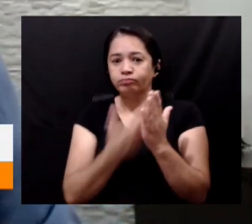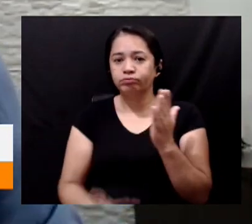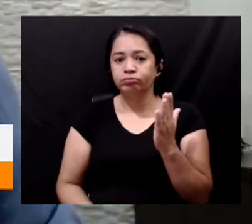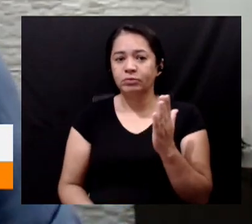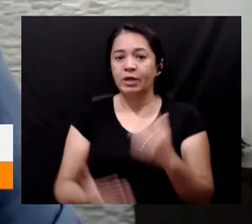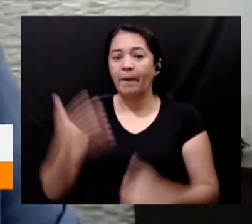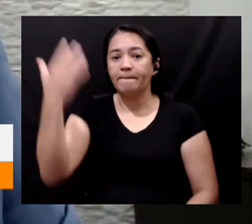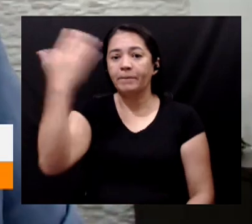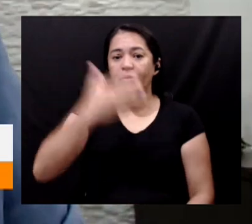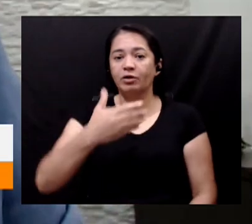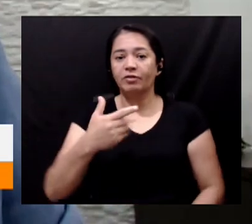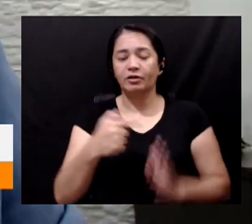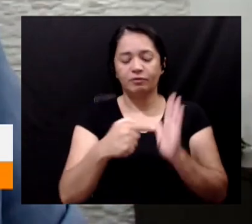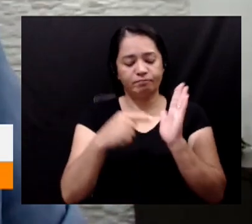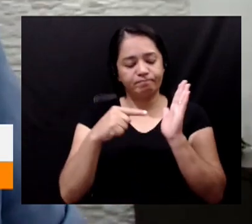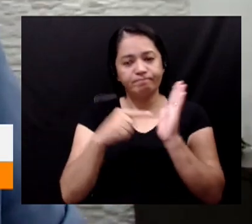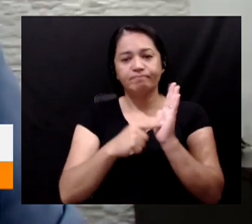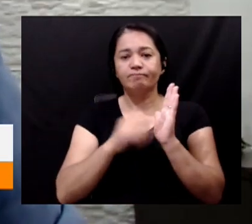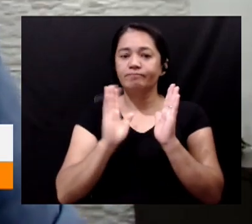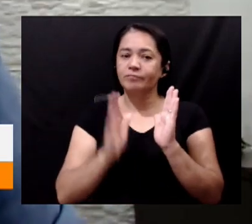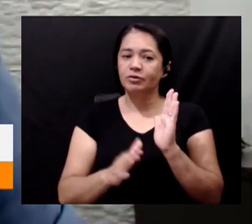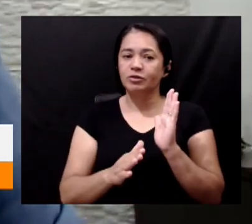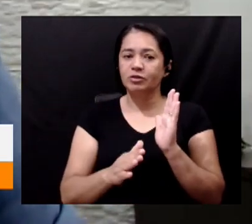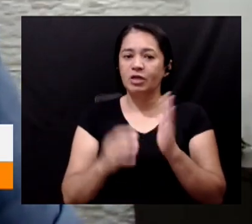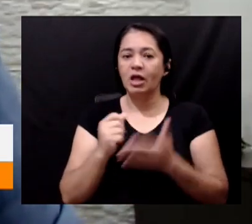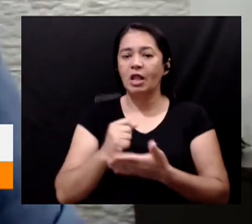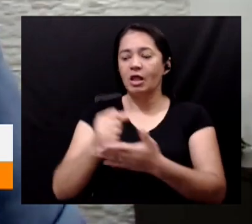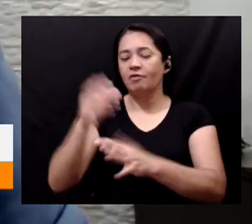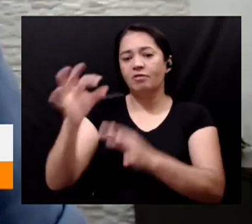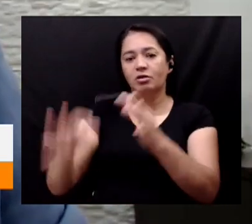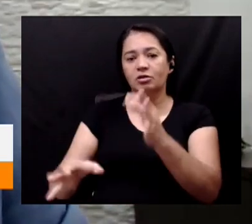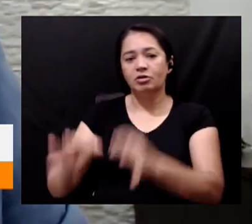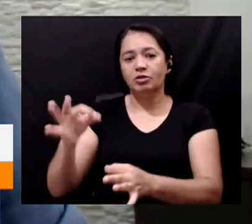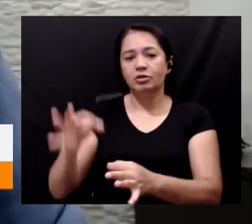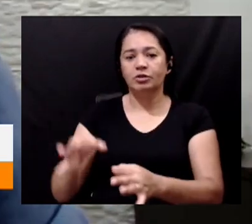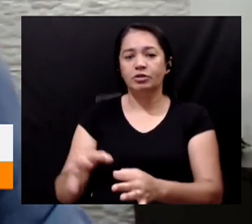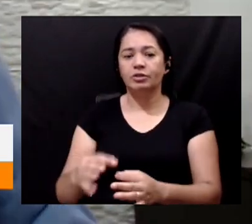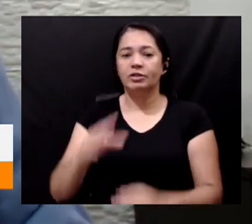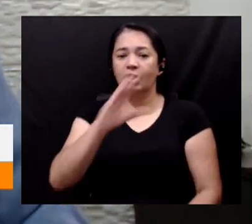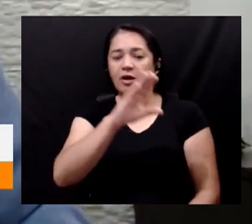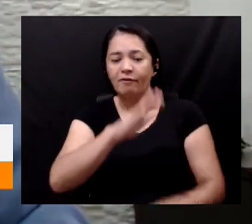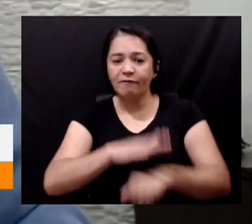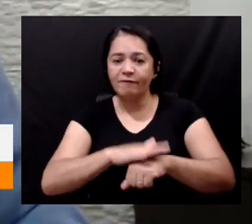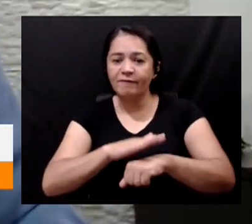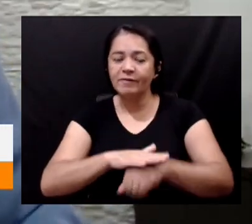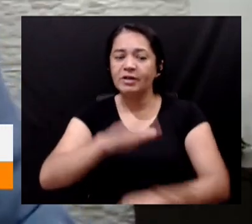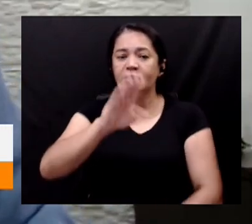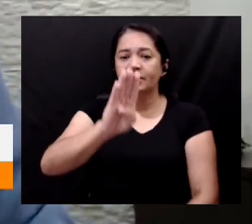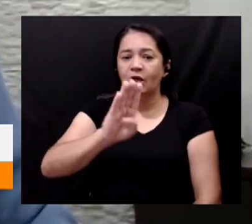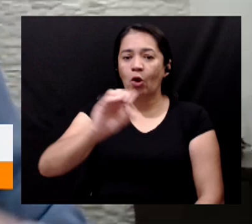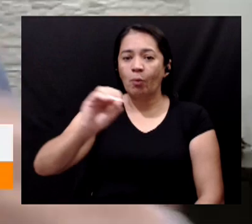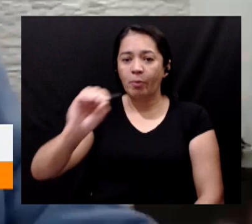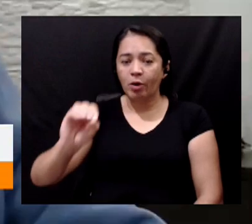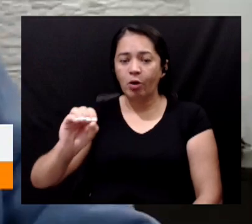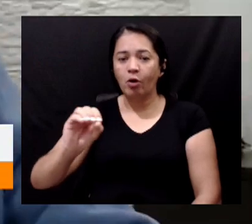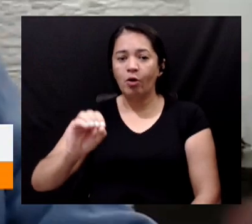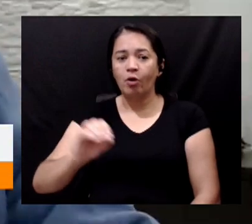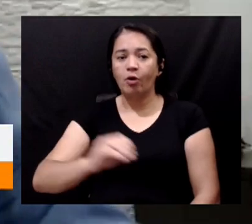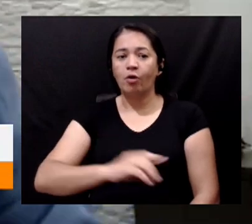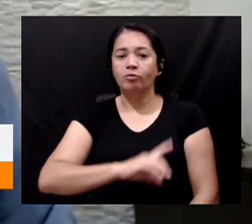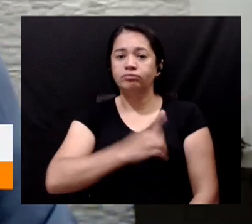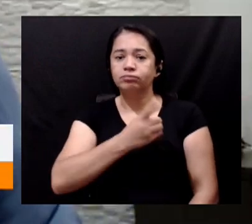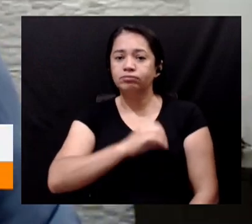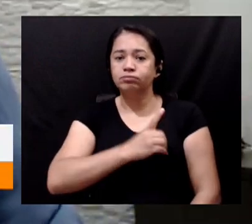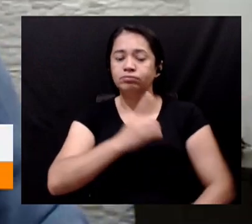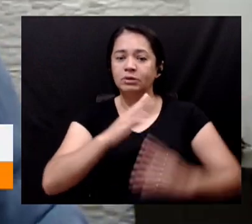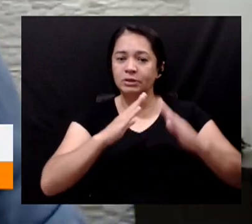ocorrido, levar isso às autoridades, como disse, registrar um boletim de ocorrência, à delegacia, ou então fazer uma denúncia no Ministério